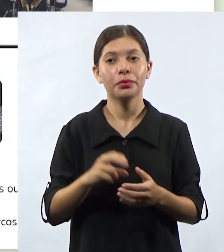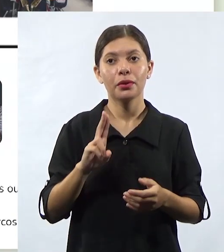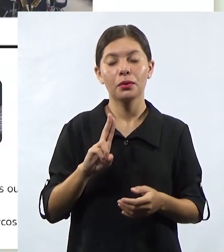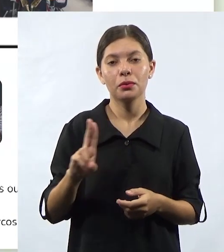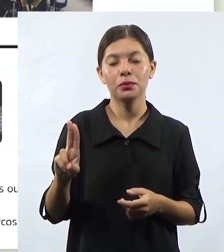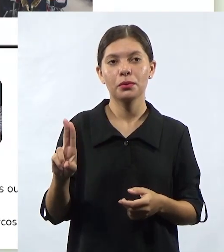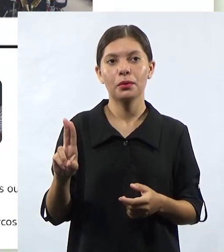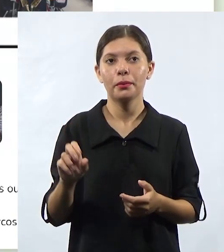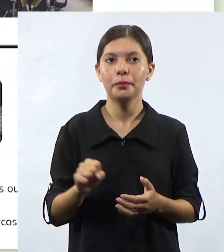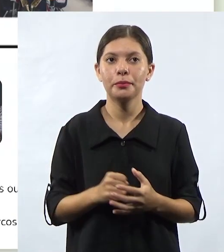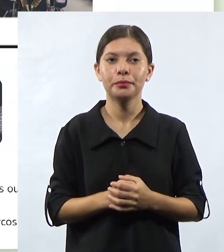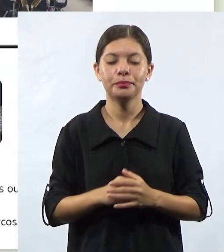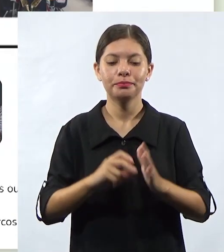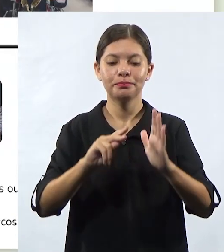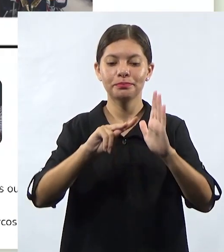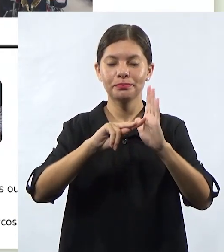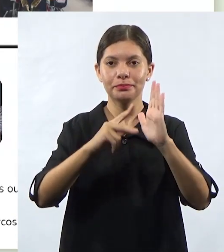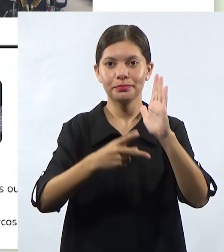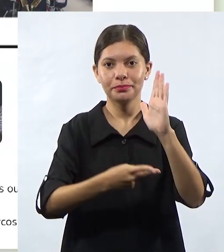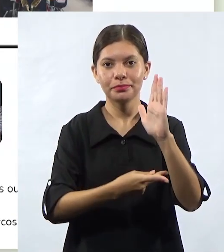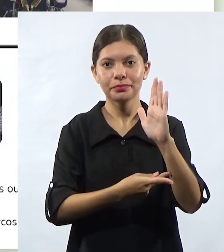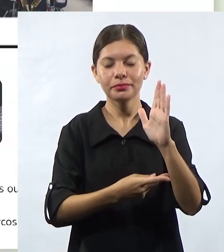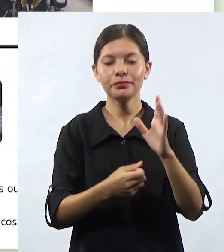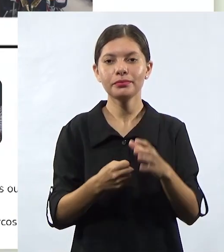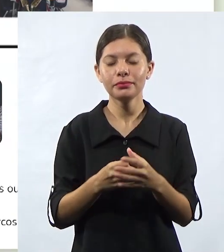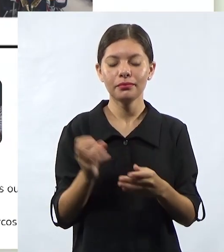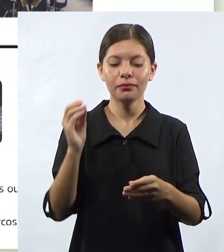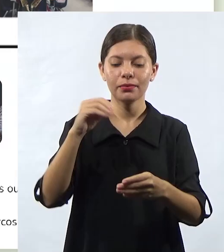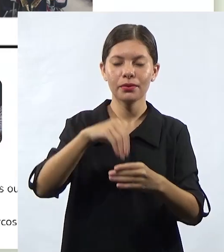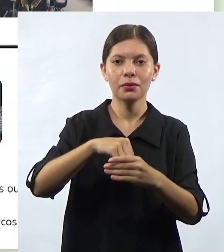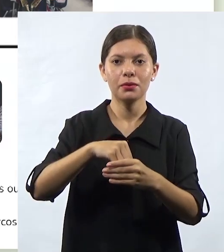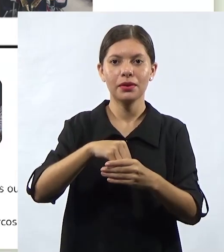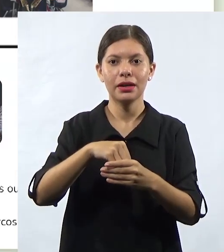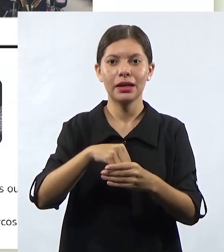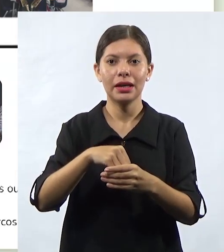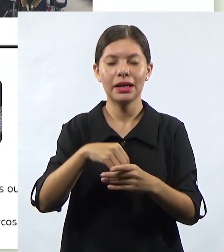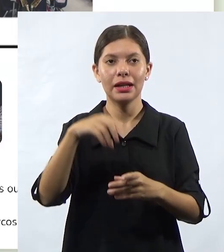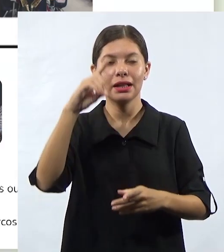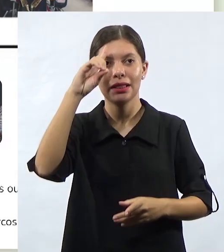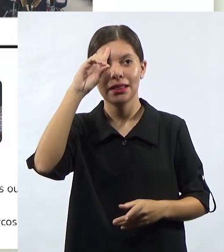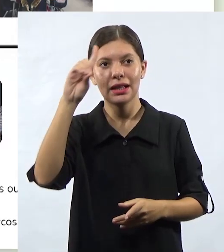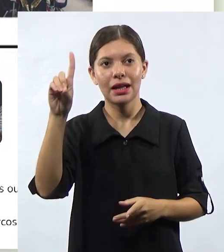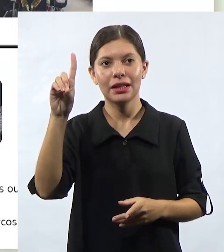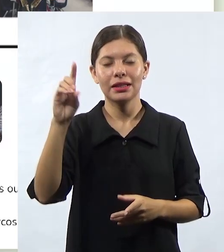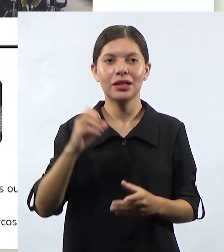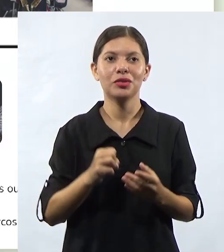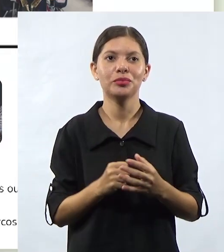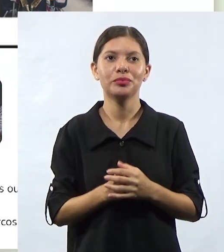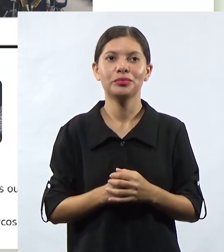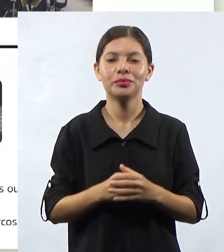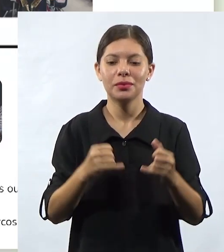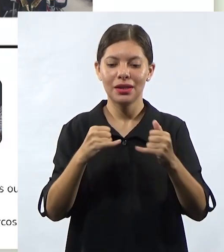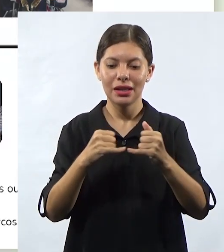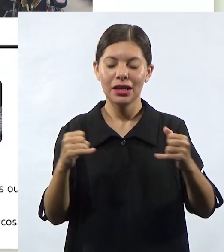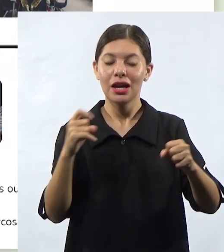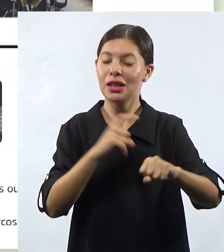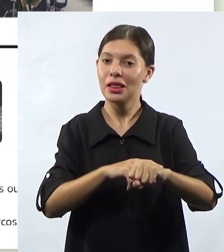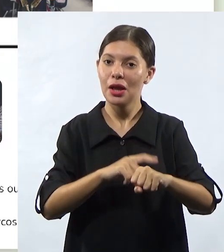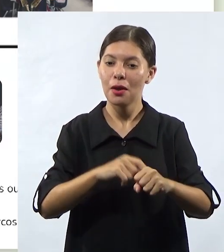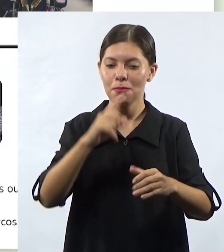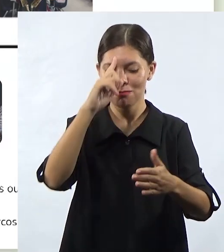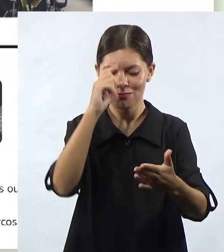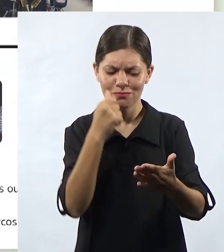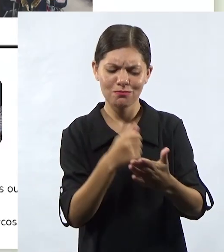são importantes. Esse é o cabeçalho. Coloquei as datas. Então, linha do tempo sem data não é linha do